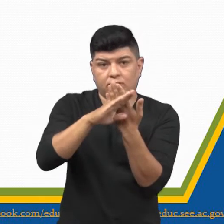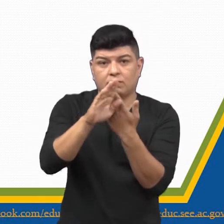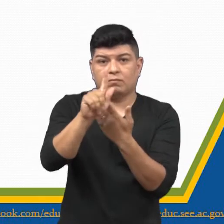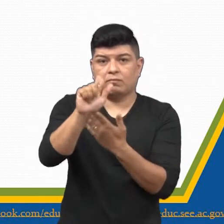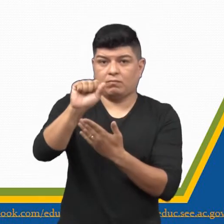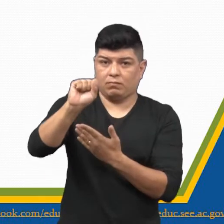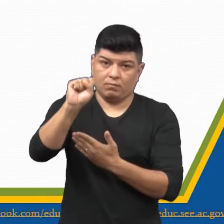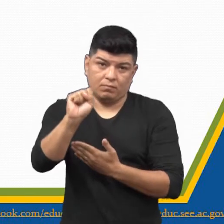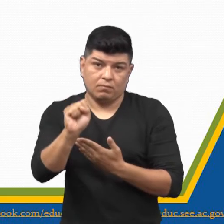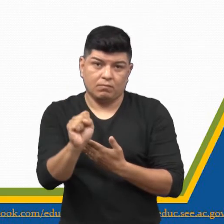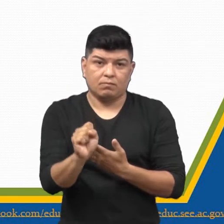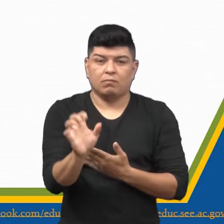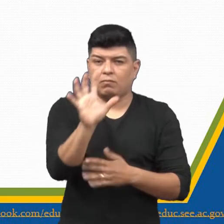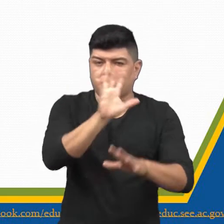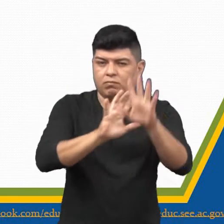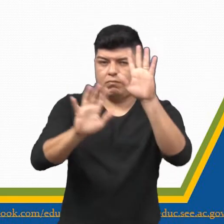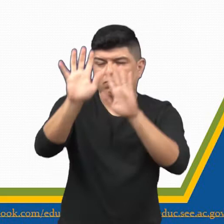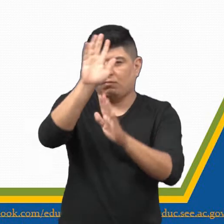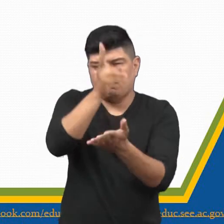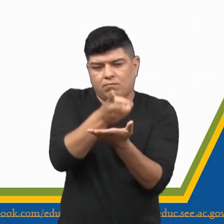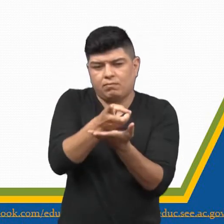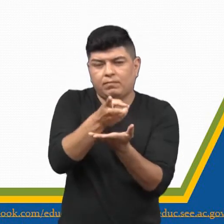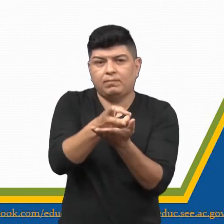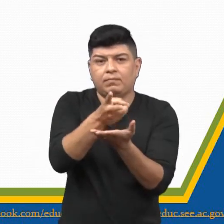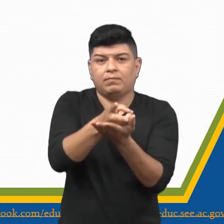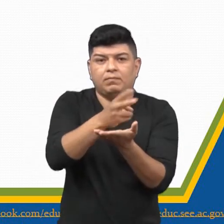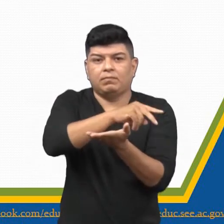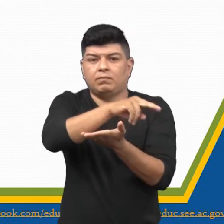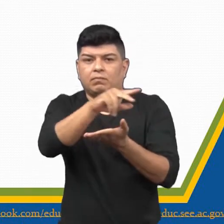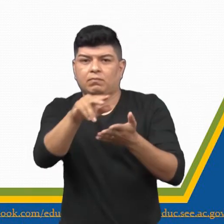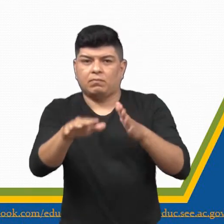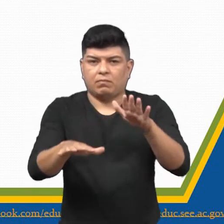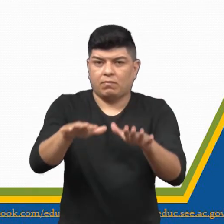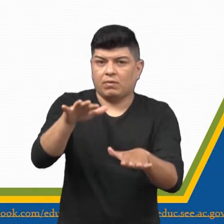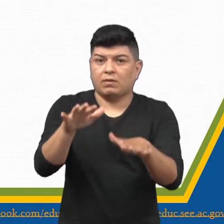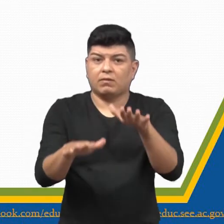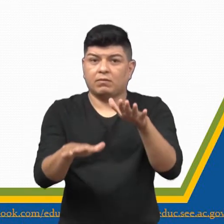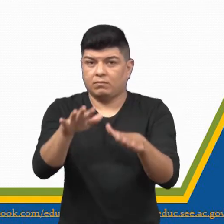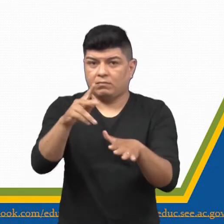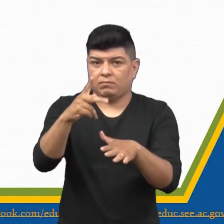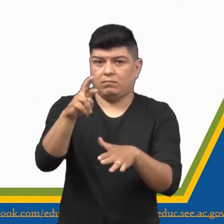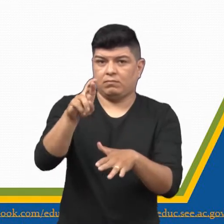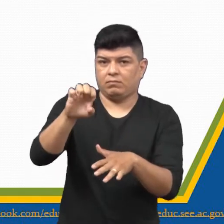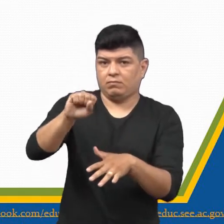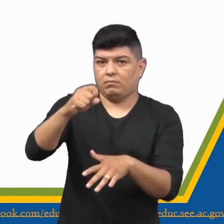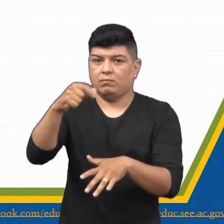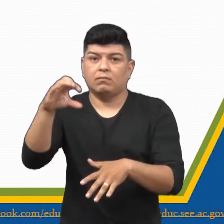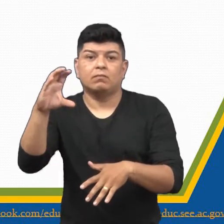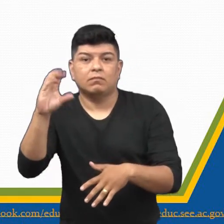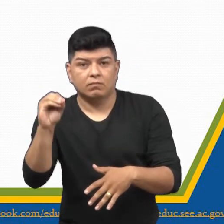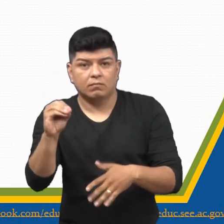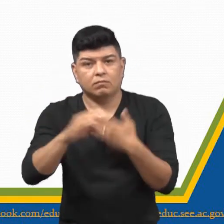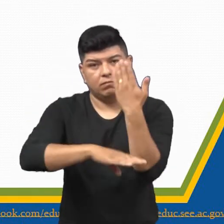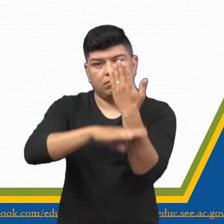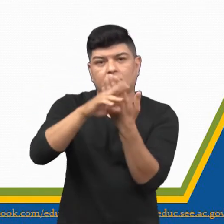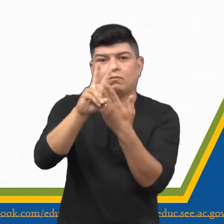se mantém constante, variando sua pressão e o seu volume.